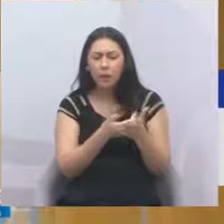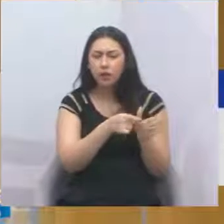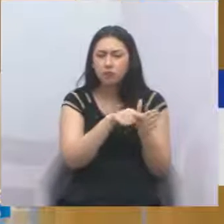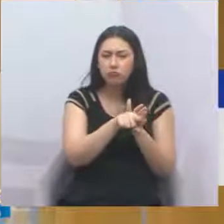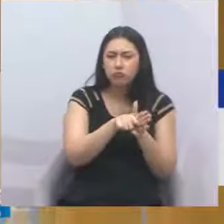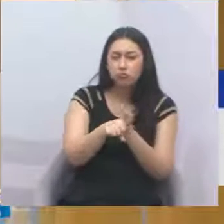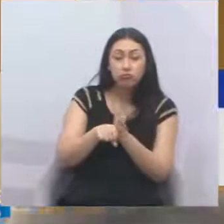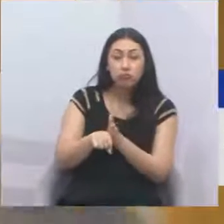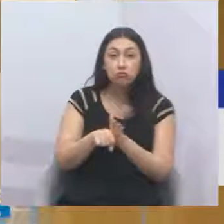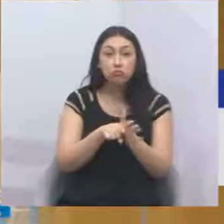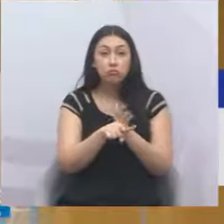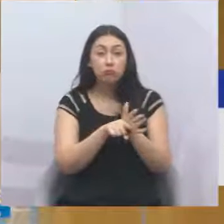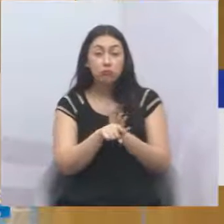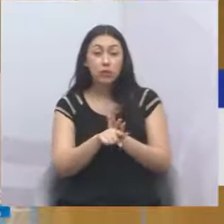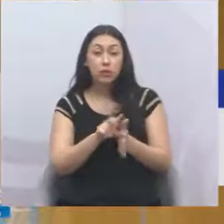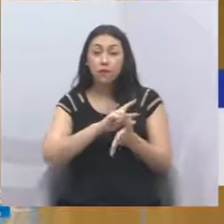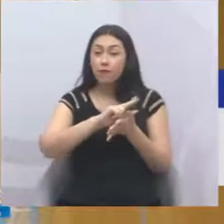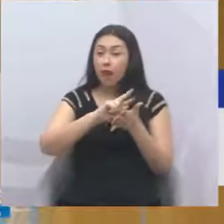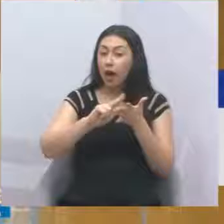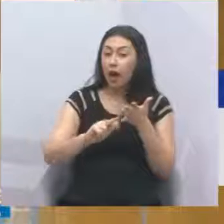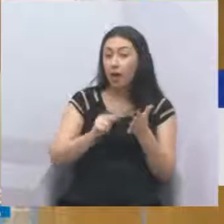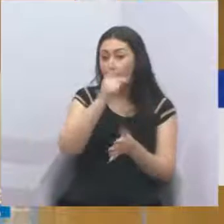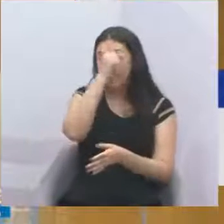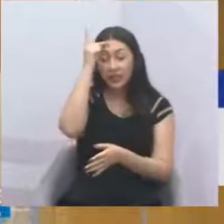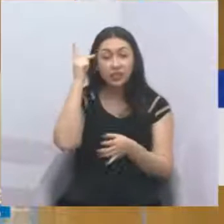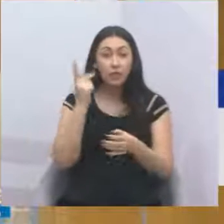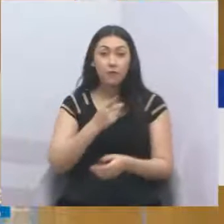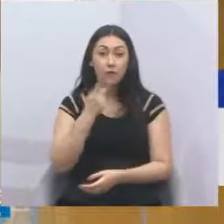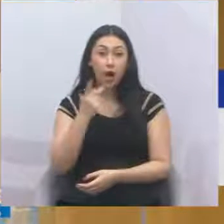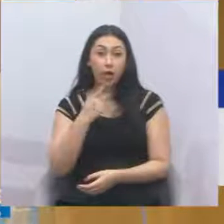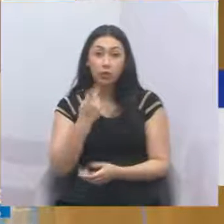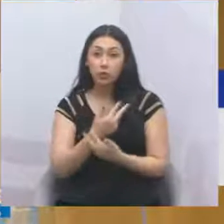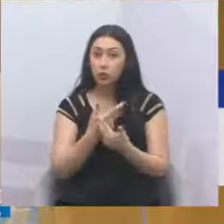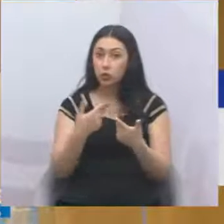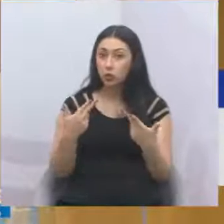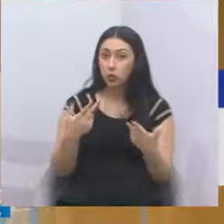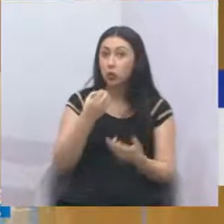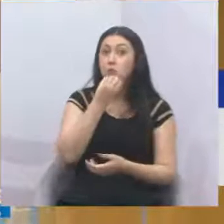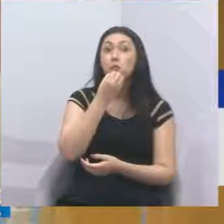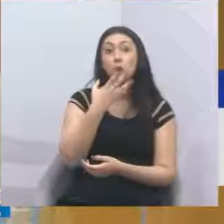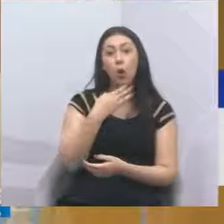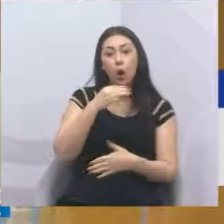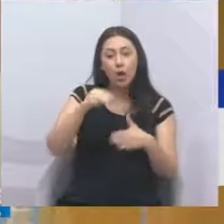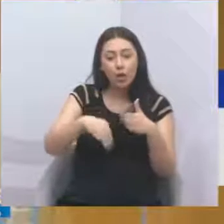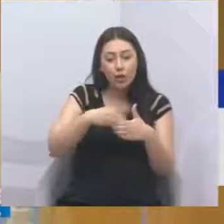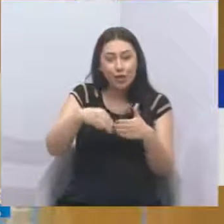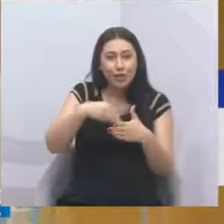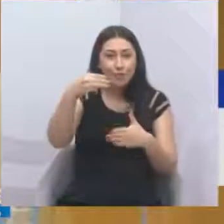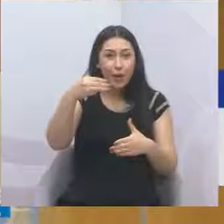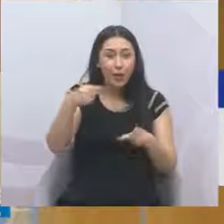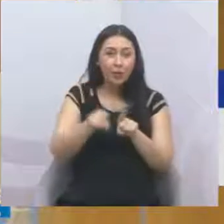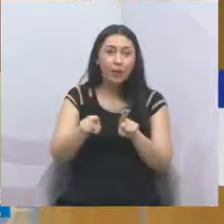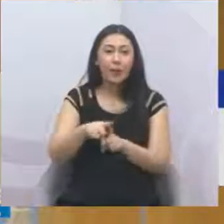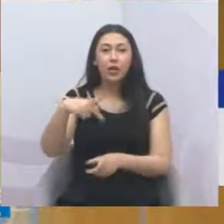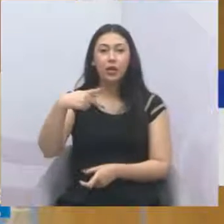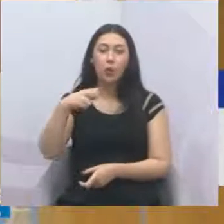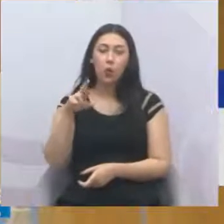e várias pessoas falando sobre os benefícios do mel, e especialmente do